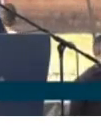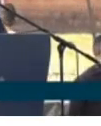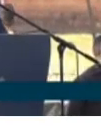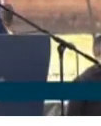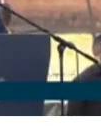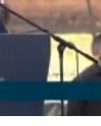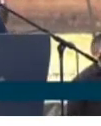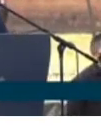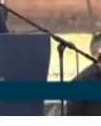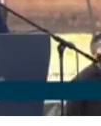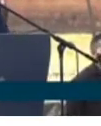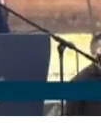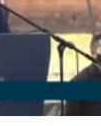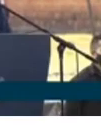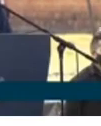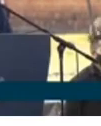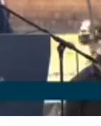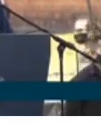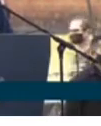Sul.